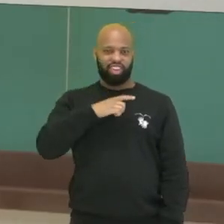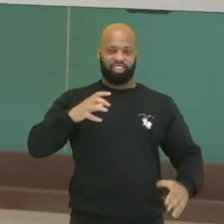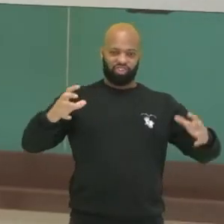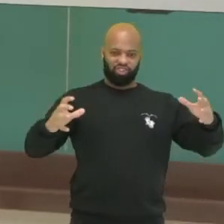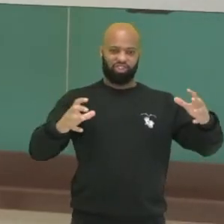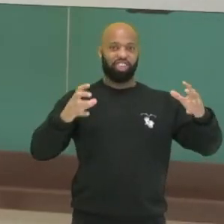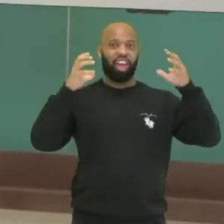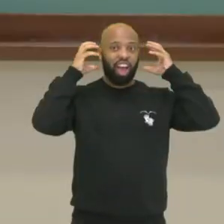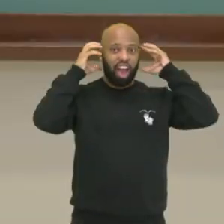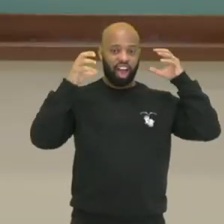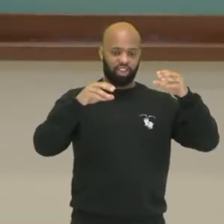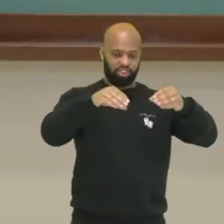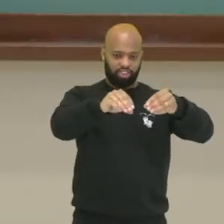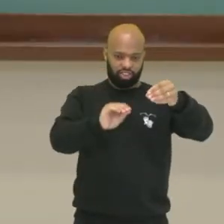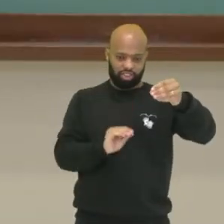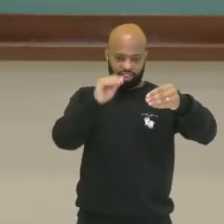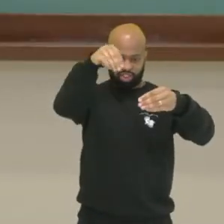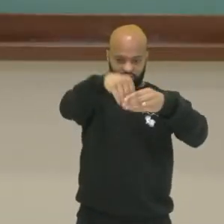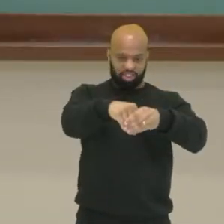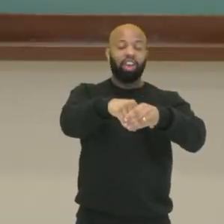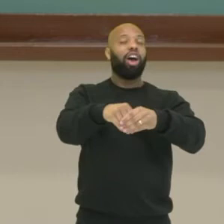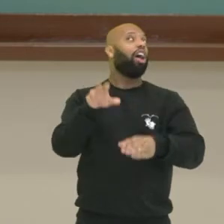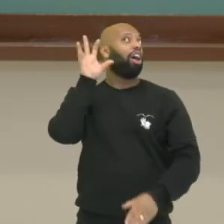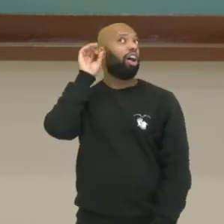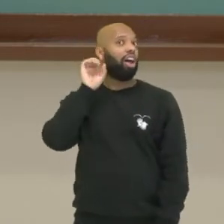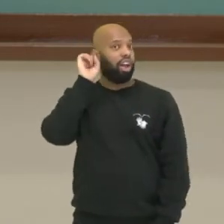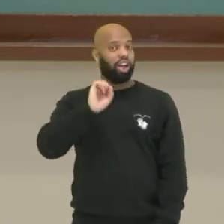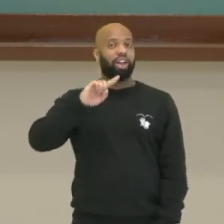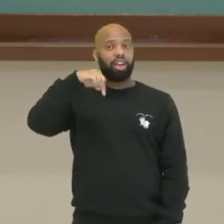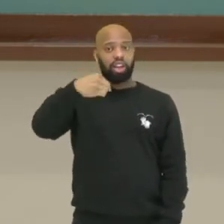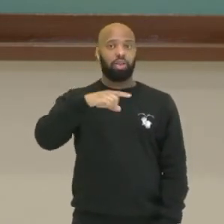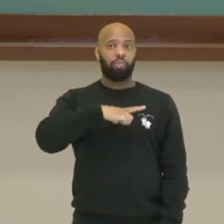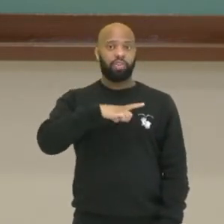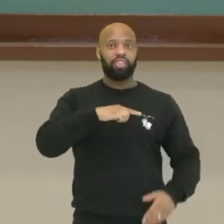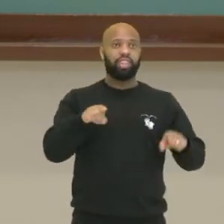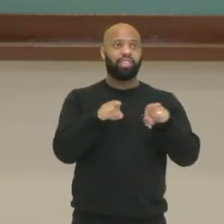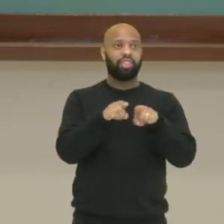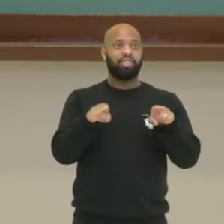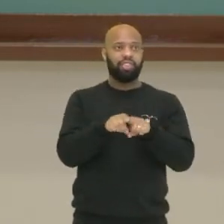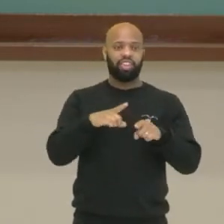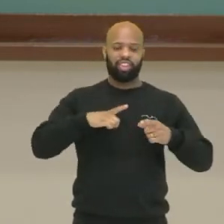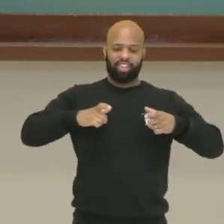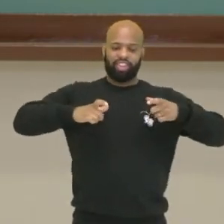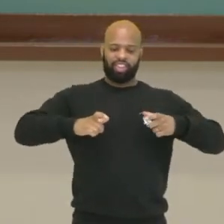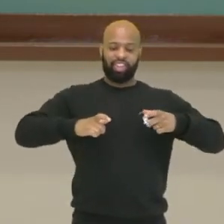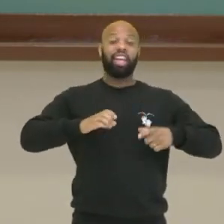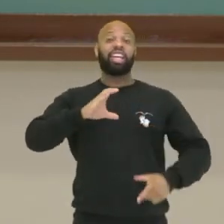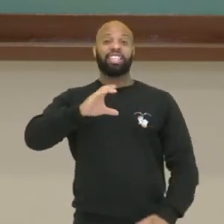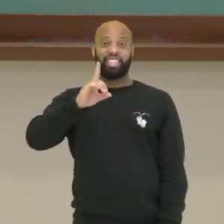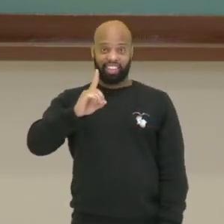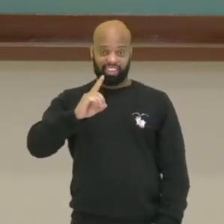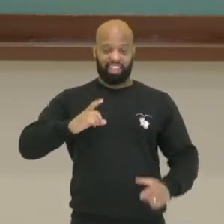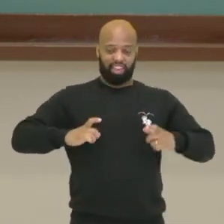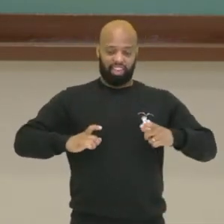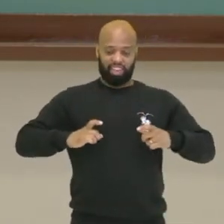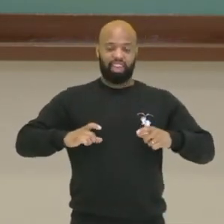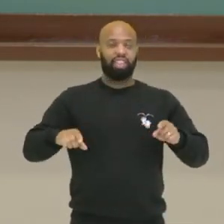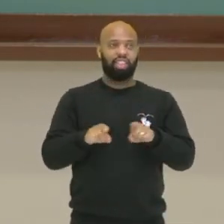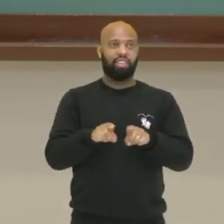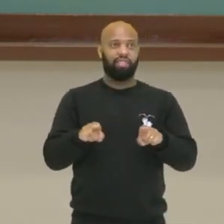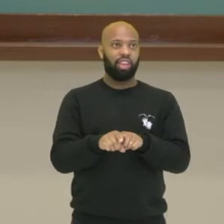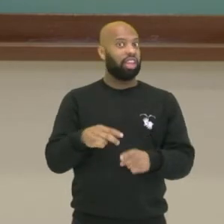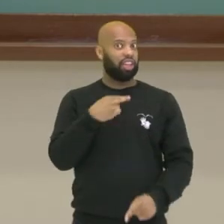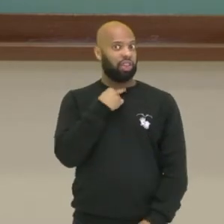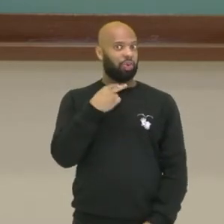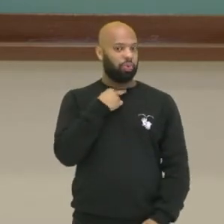colocava ela no rádio e ouvia a música. Depois surgiu o CD, aquele aparatozinho redondinho, né? Que você não podia riscar,